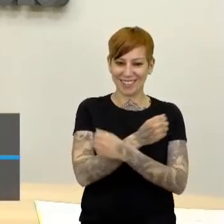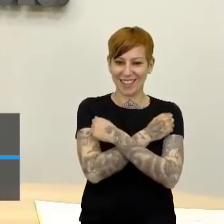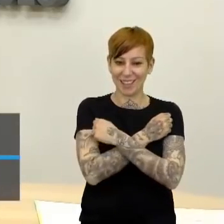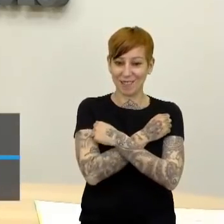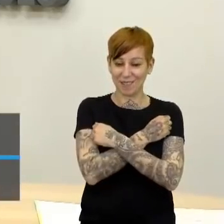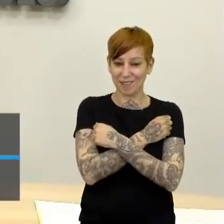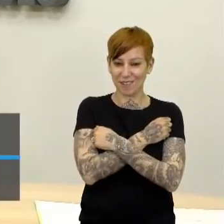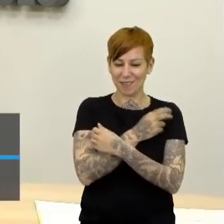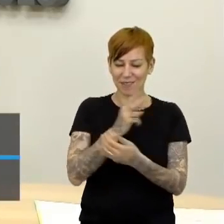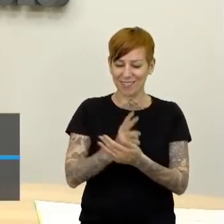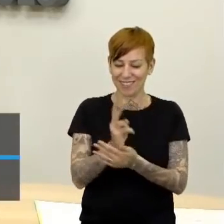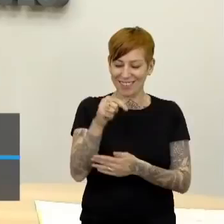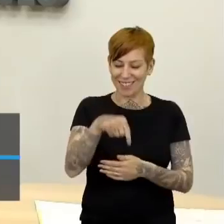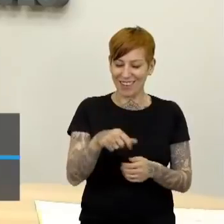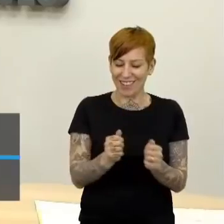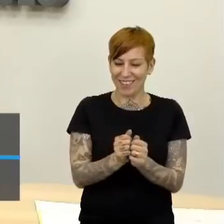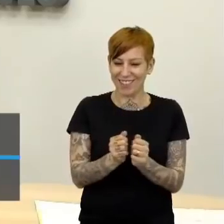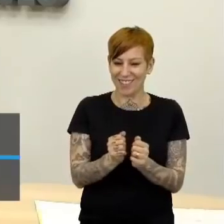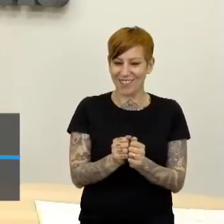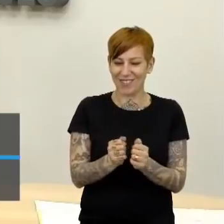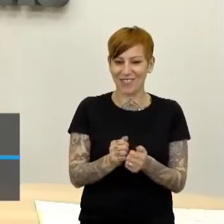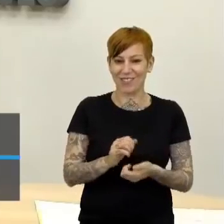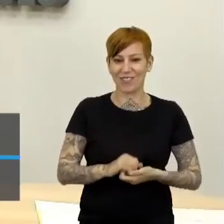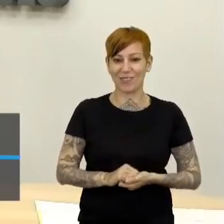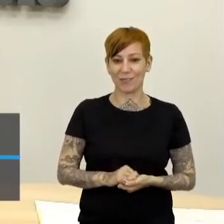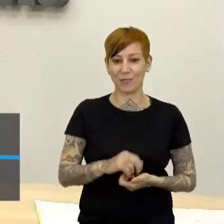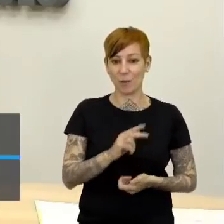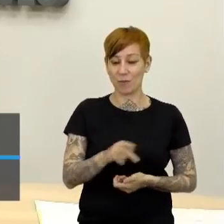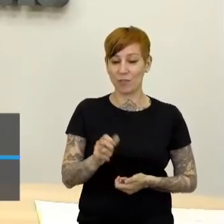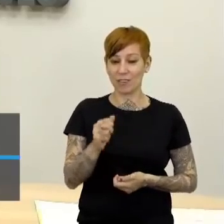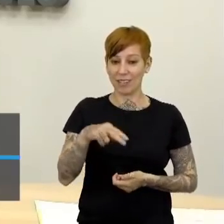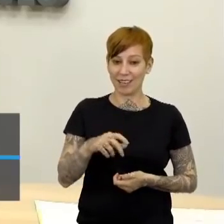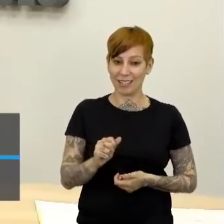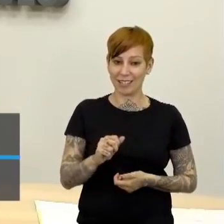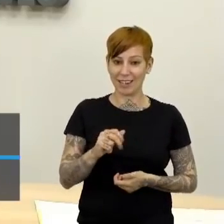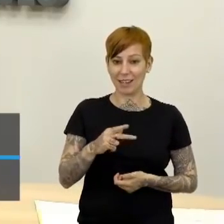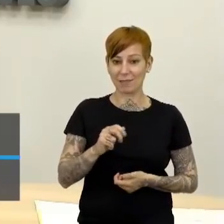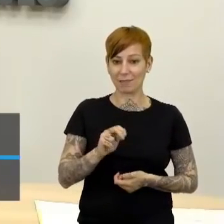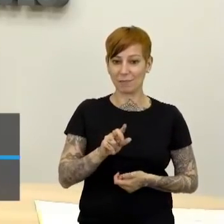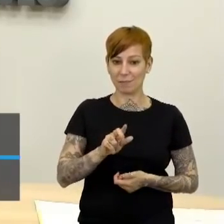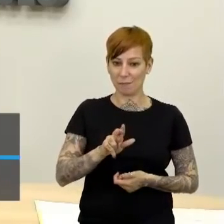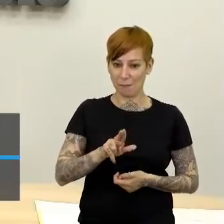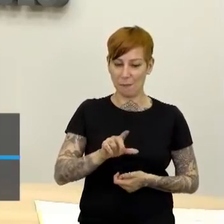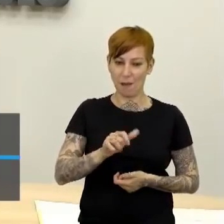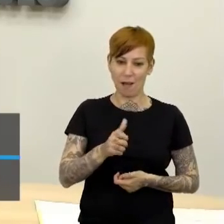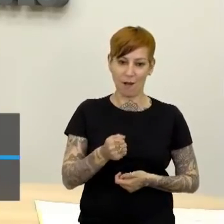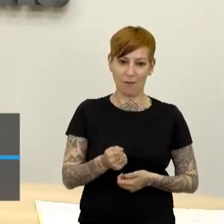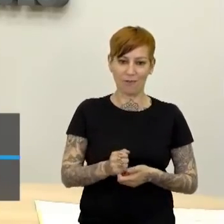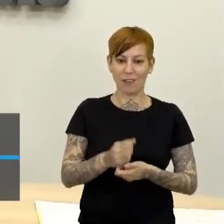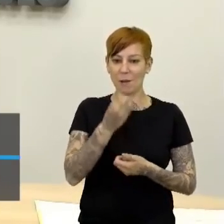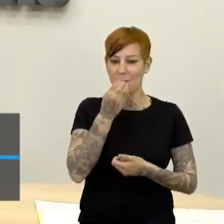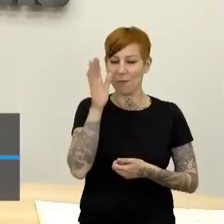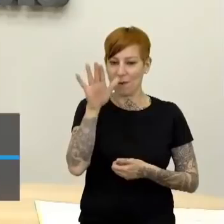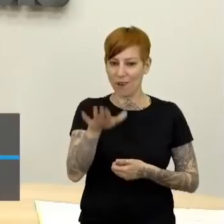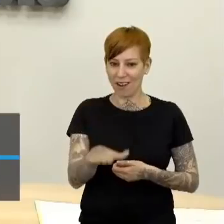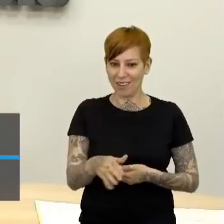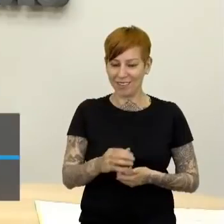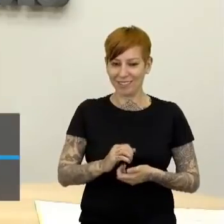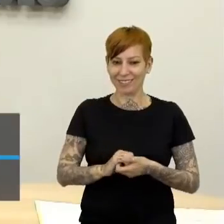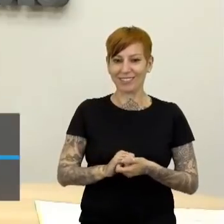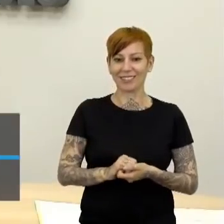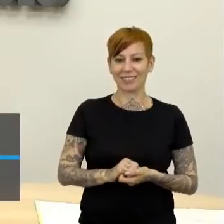sempre estar aqui com a gente nos prestigiando professora Ana Paula também da naquele Boa tarde pessoal do maestro